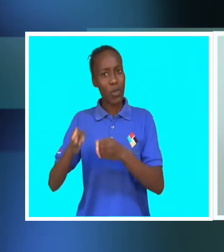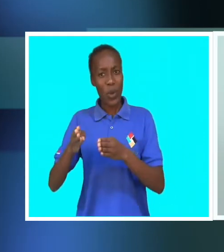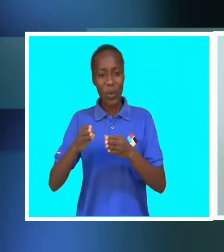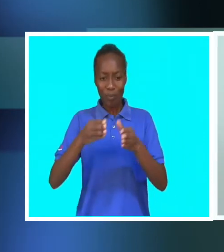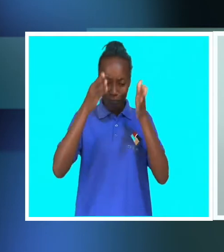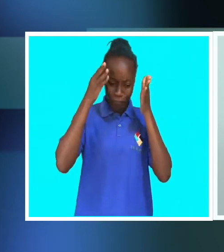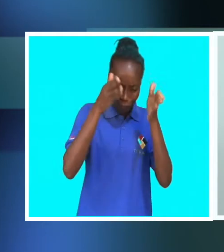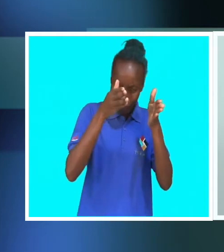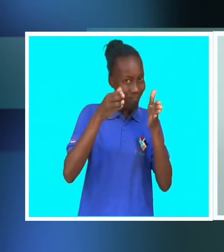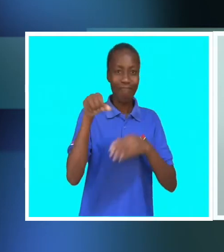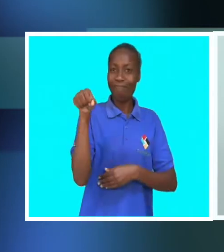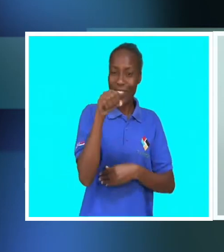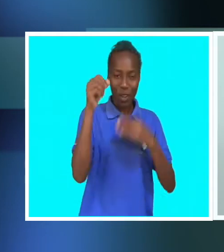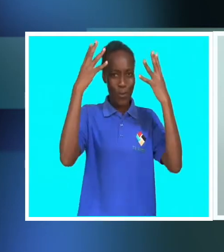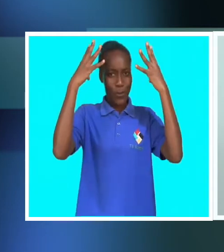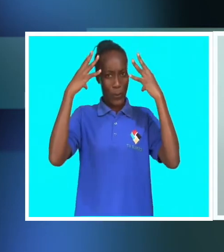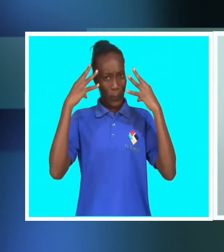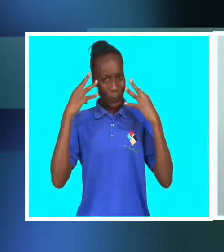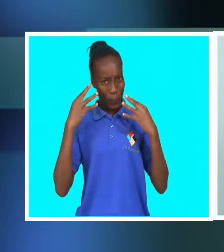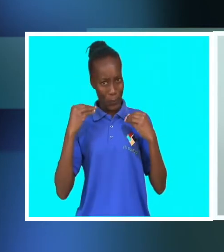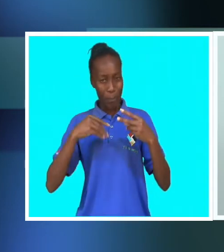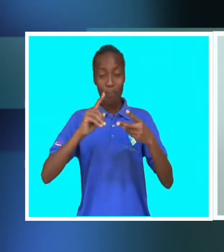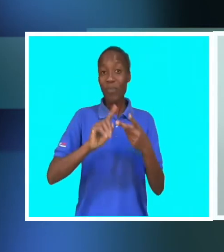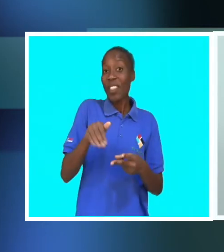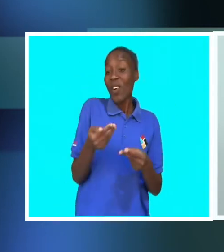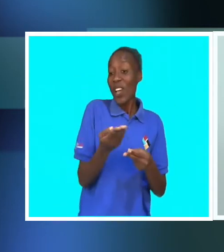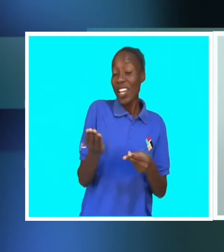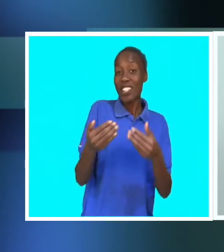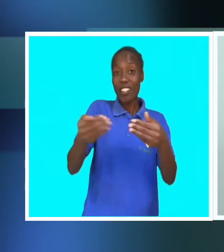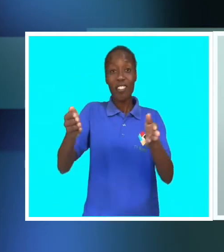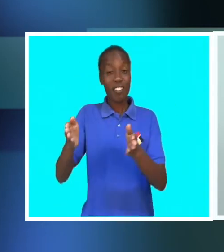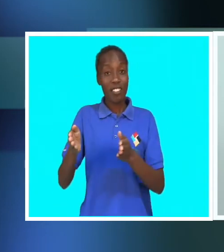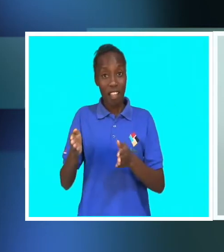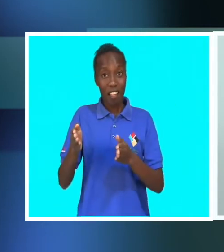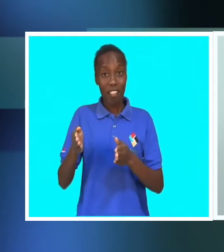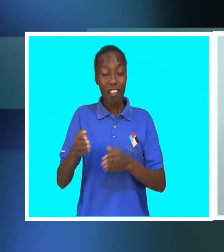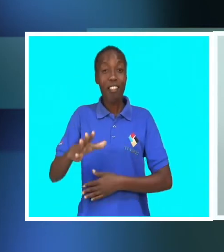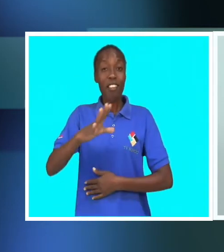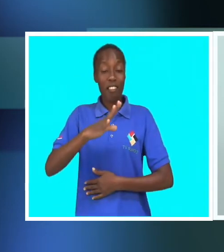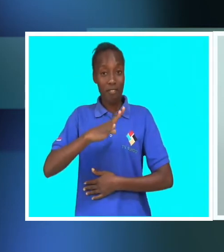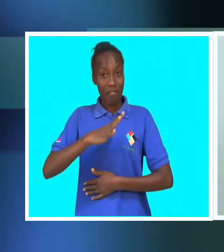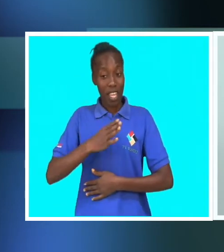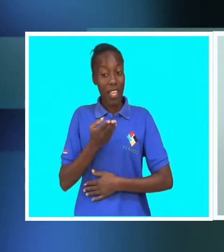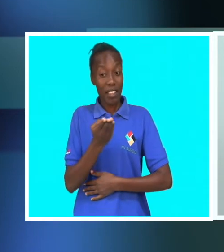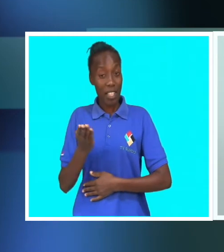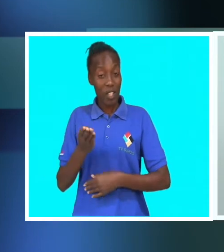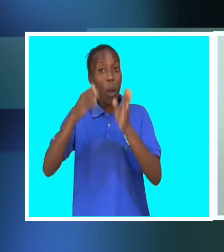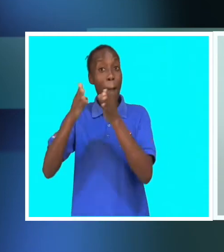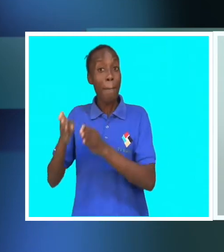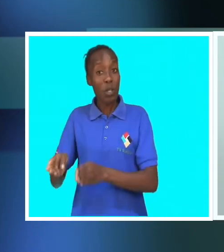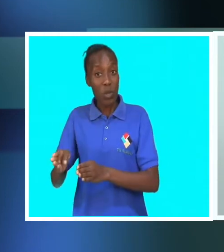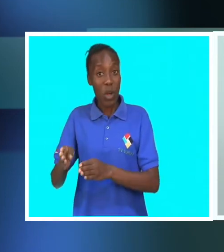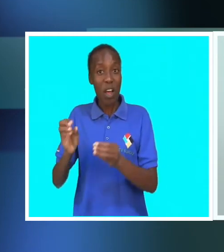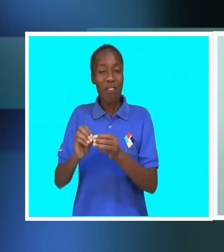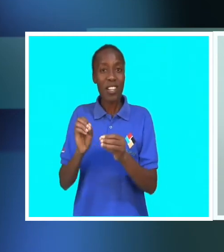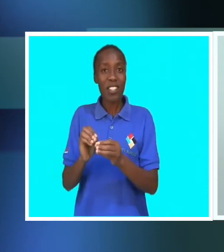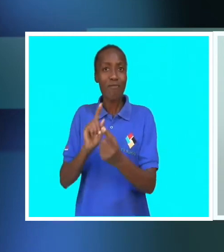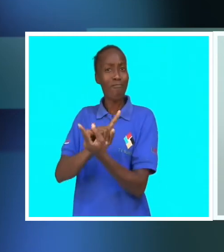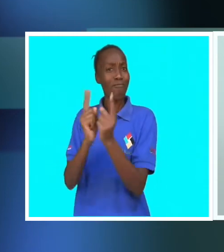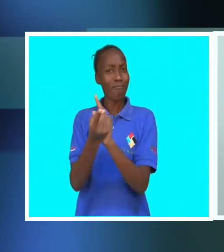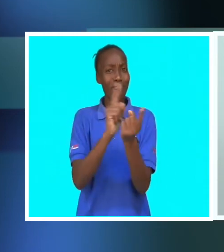forma de entretenimento. Então, estas salas, o primeiro benefício é esse, que as pessoas são